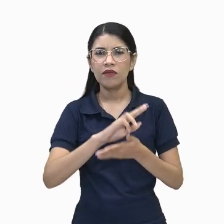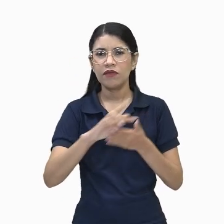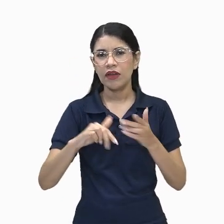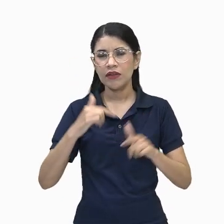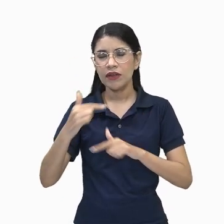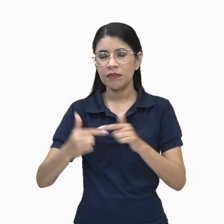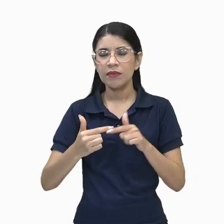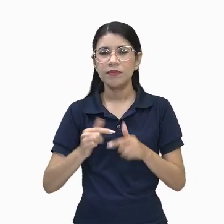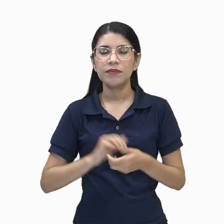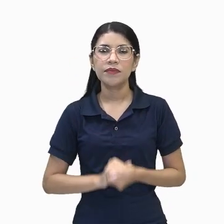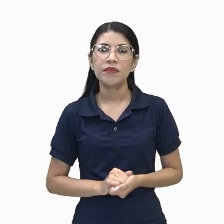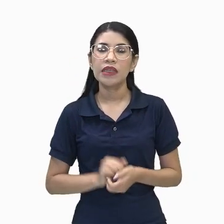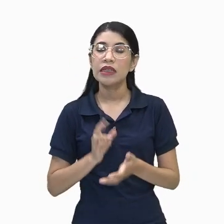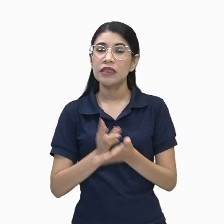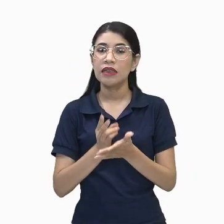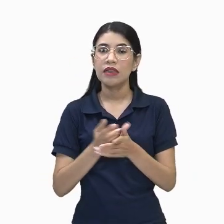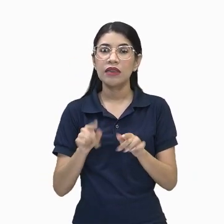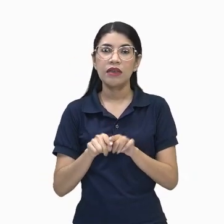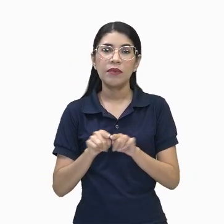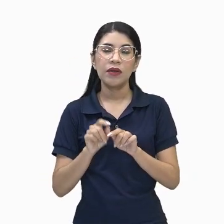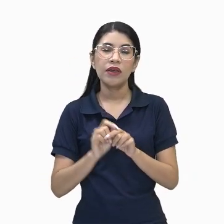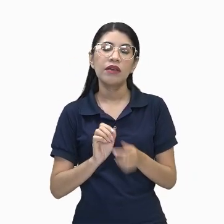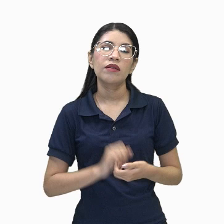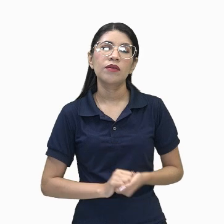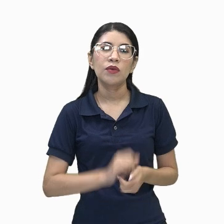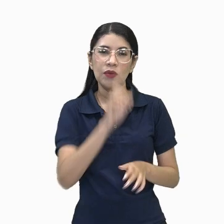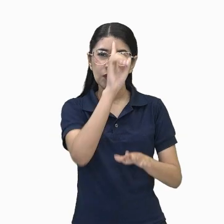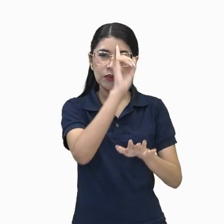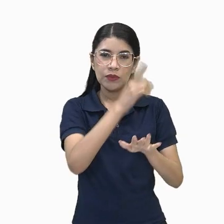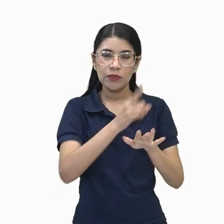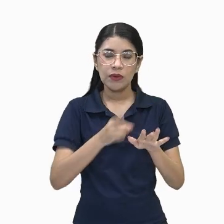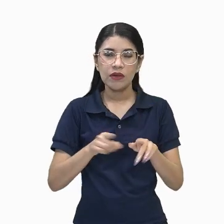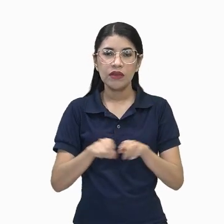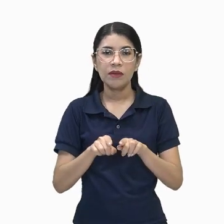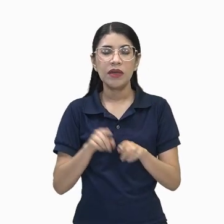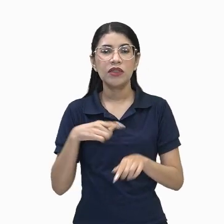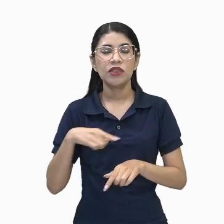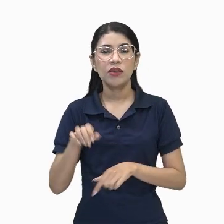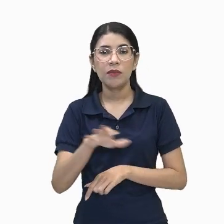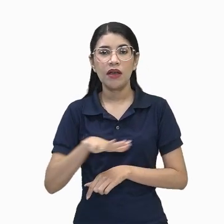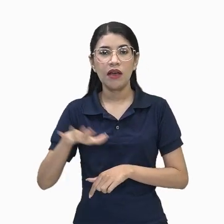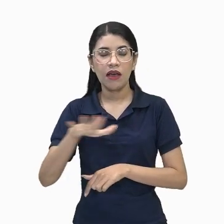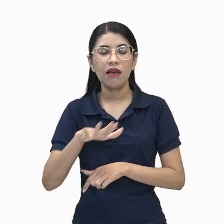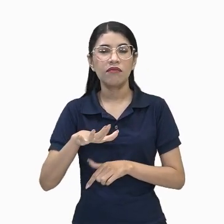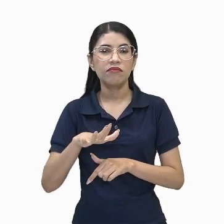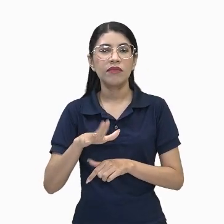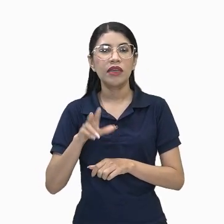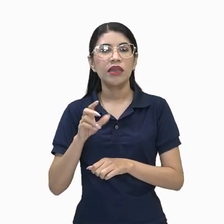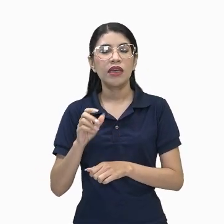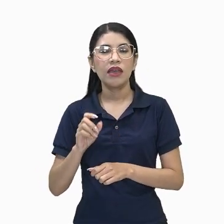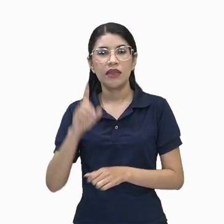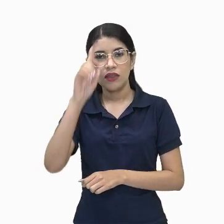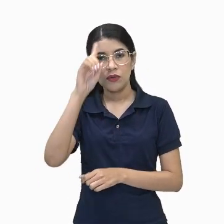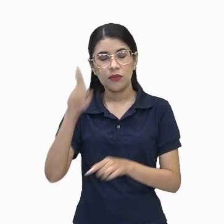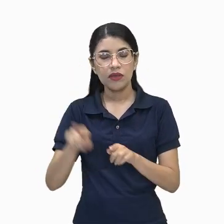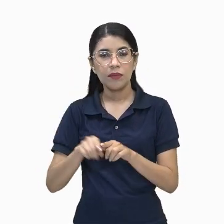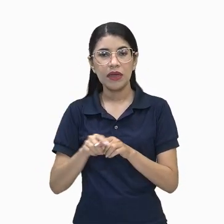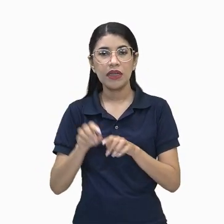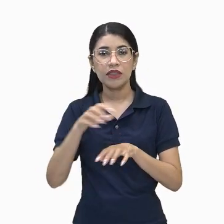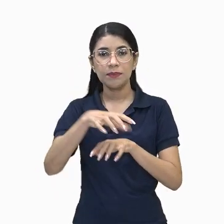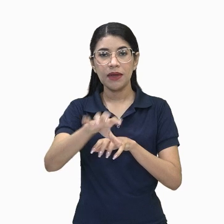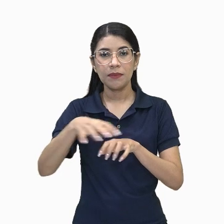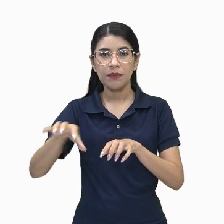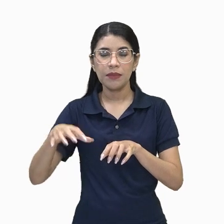Quase sempre, os suzeranos eram proprietários de uma vasta área e distribuíam terras e cargos aos